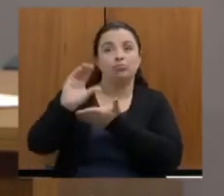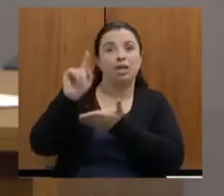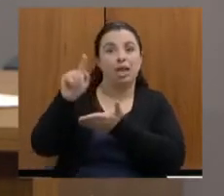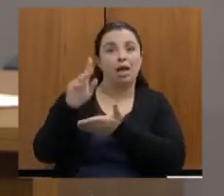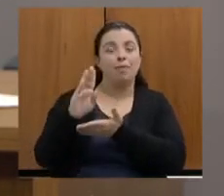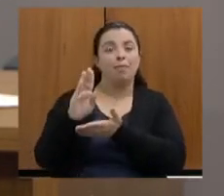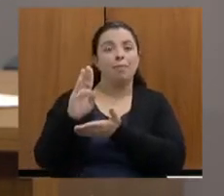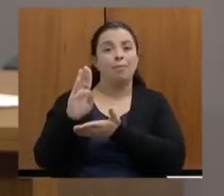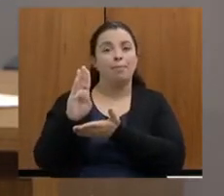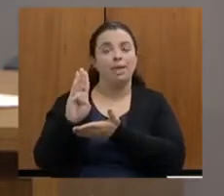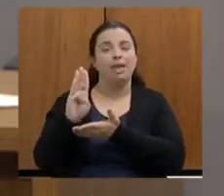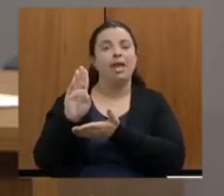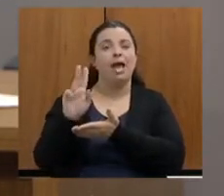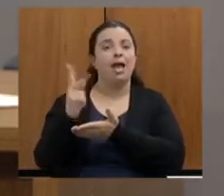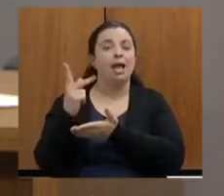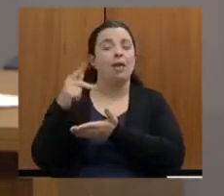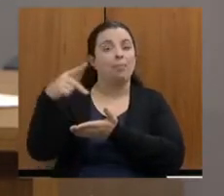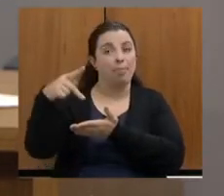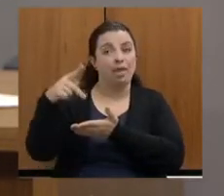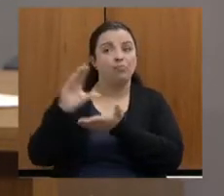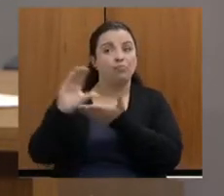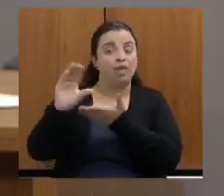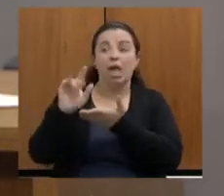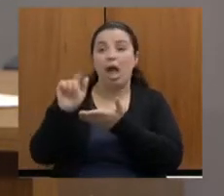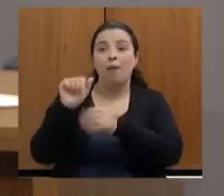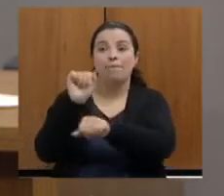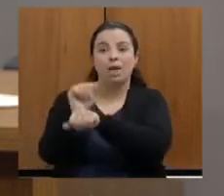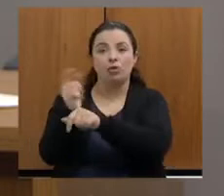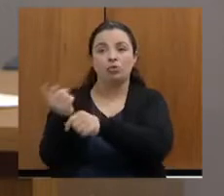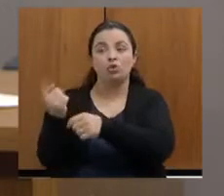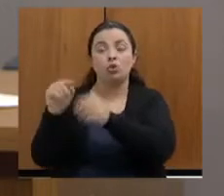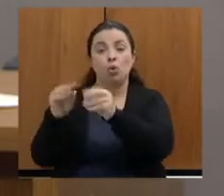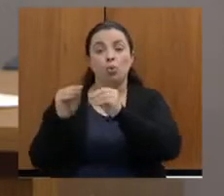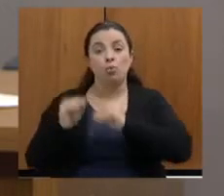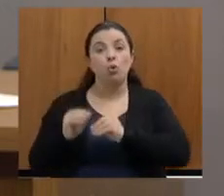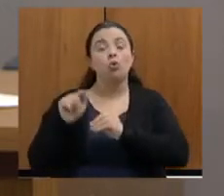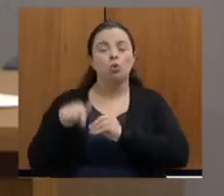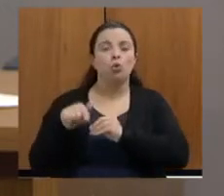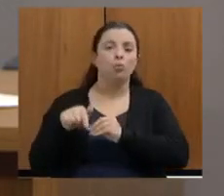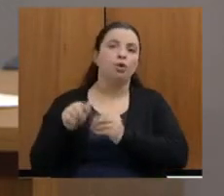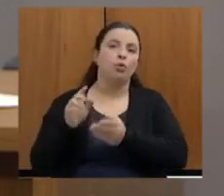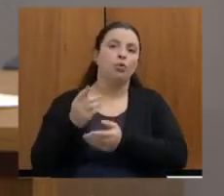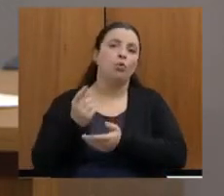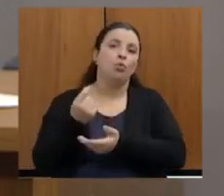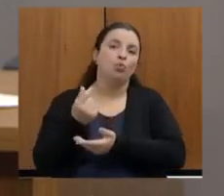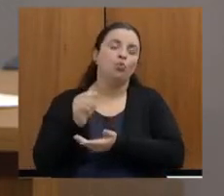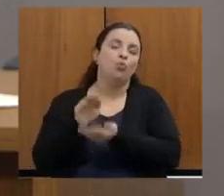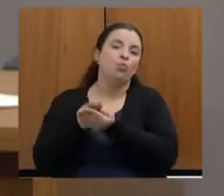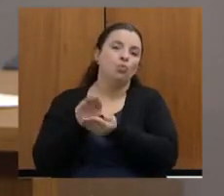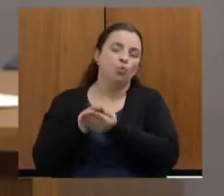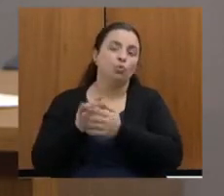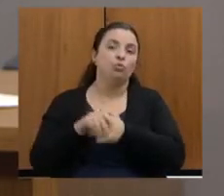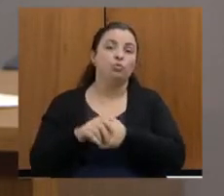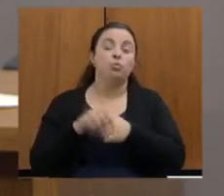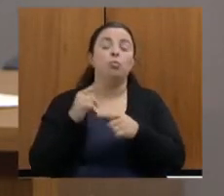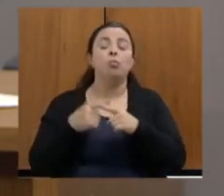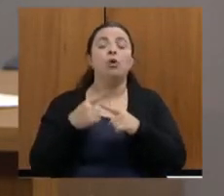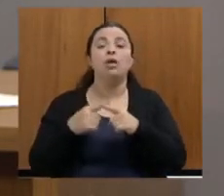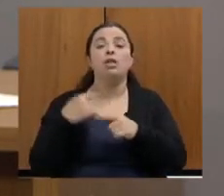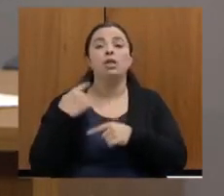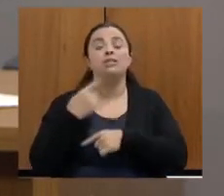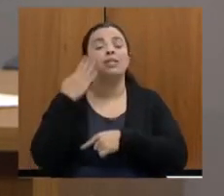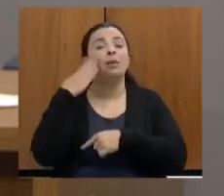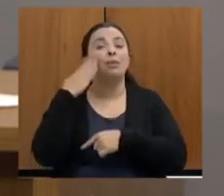de ações de conscientização porque a gente sabe também que no meio né de 200 investidores